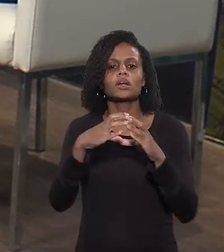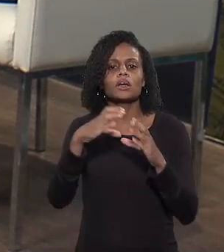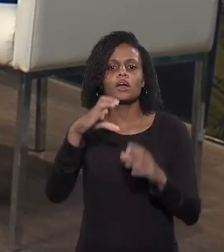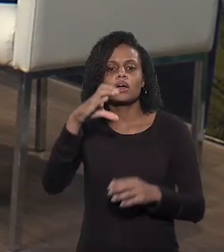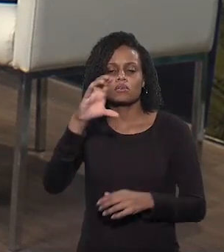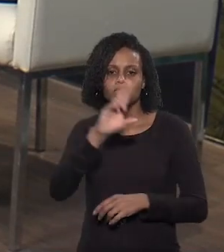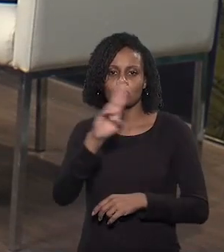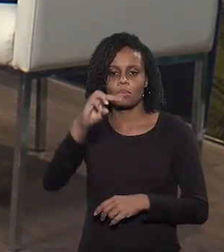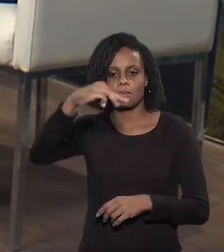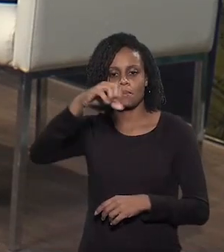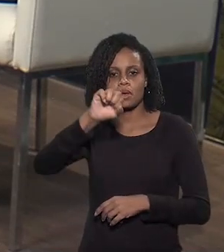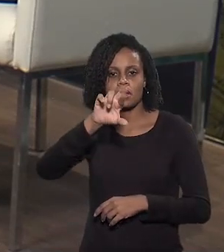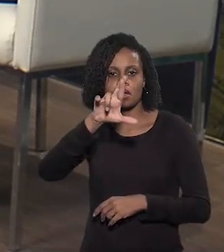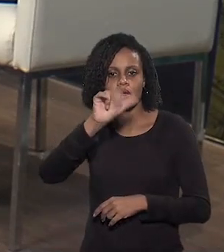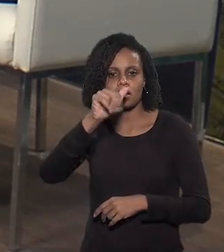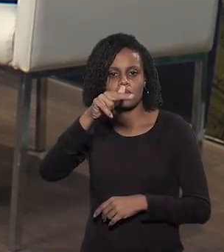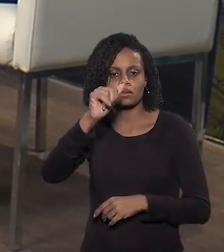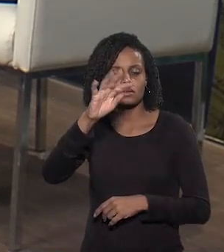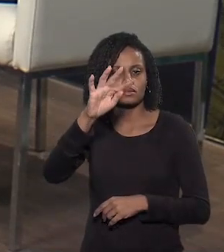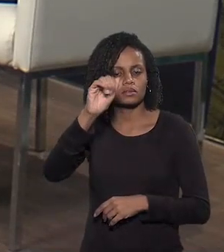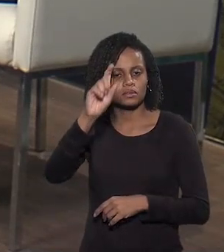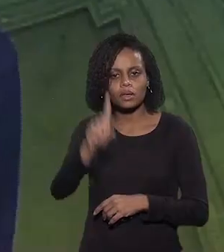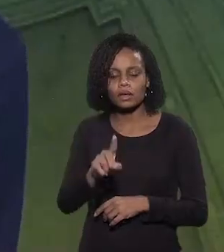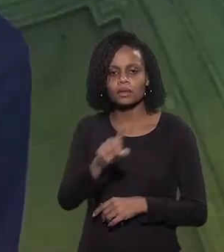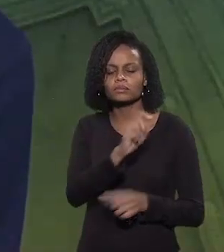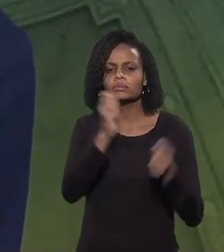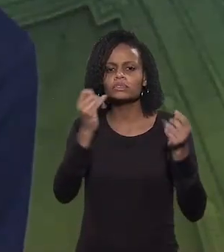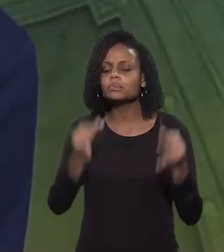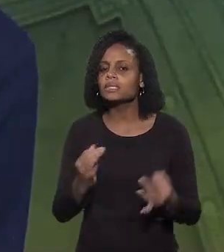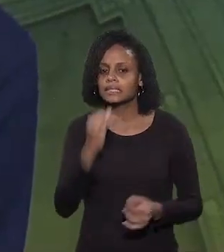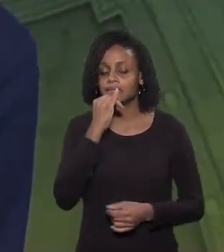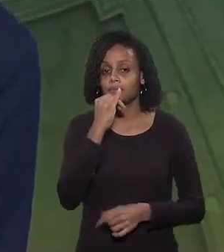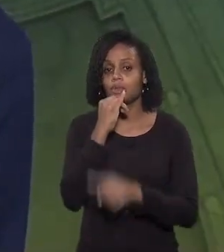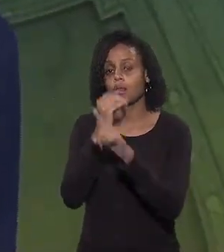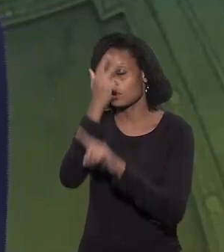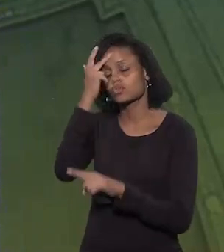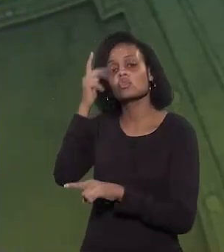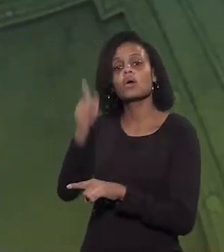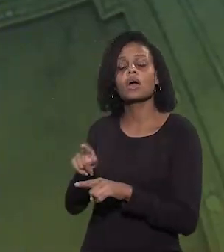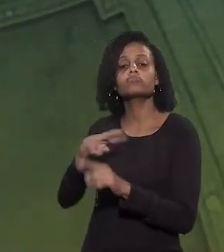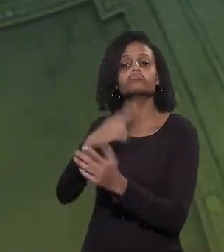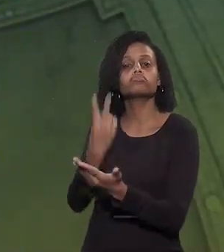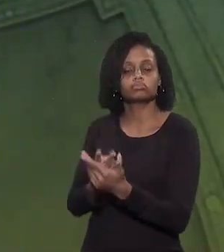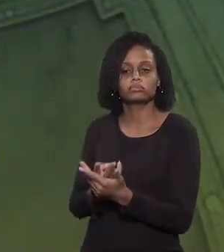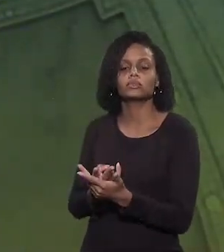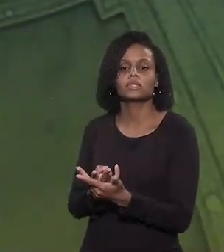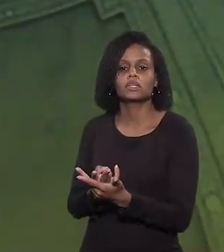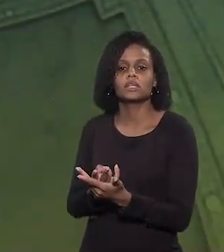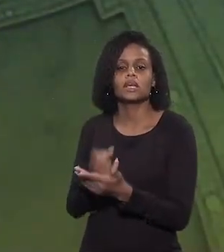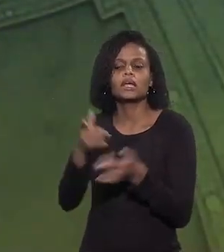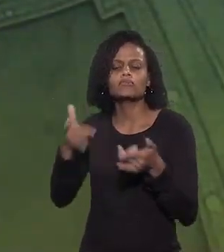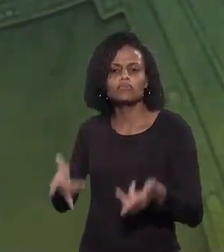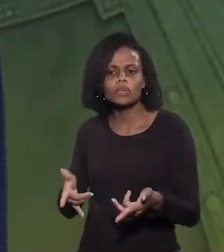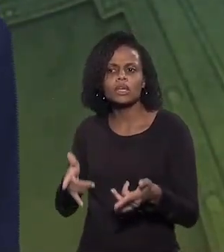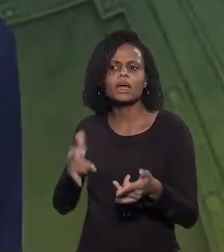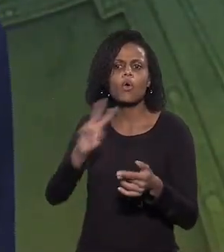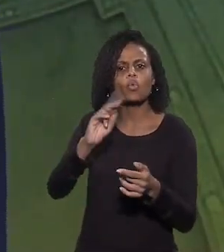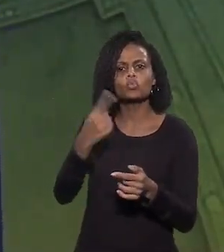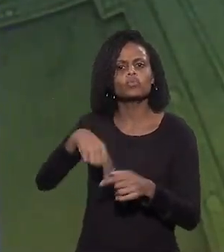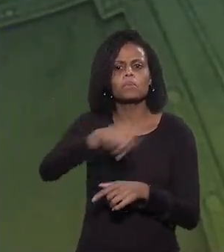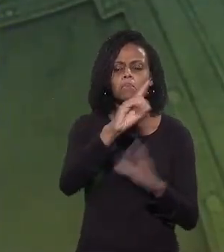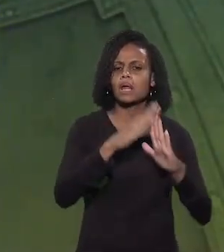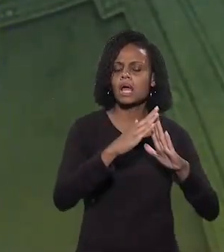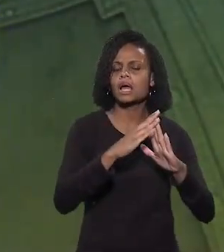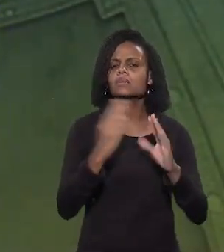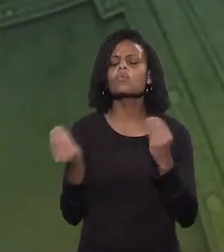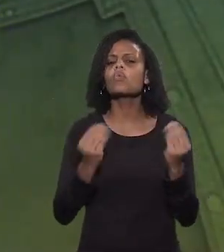comunidade Maranatá? E eu queria que o senhor explicasse, por exemplo, se a pessoa, o paciente, ele fica internado, ele não fica internado, como